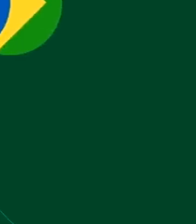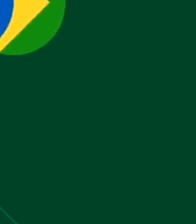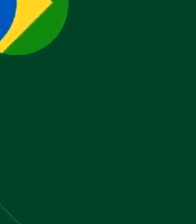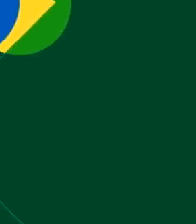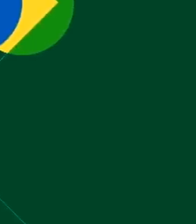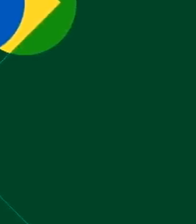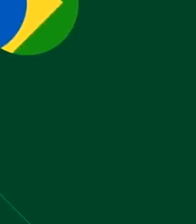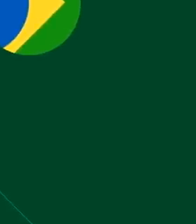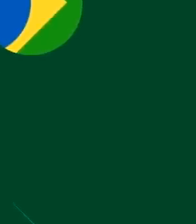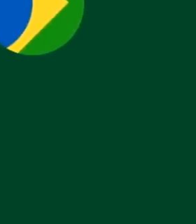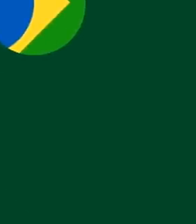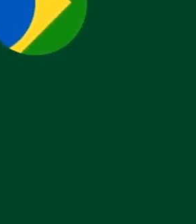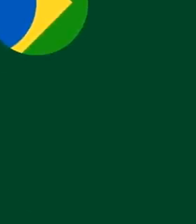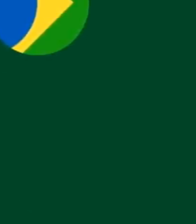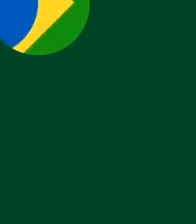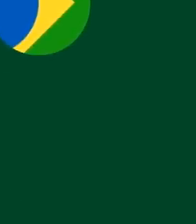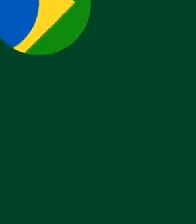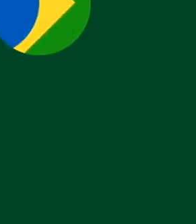Momento Saúde